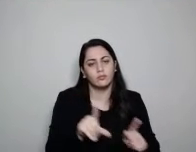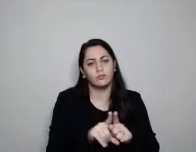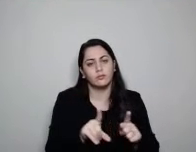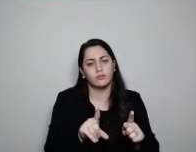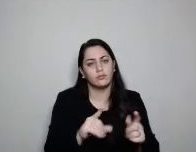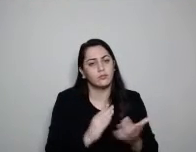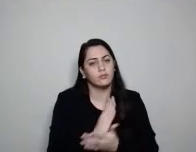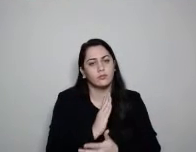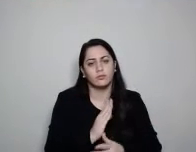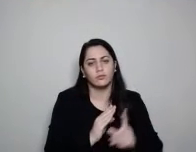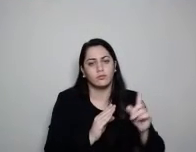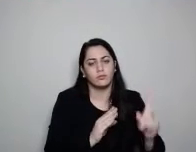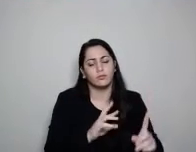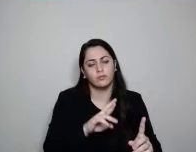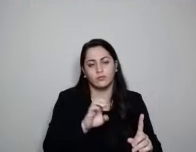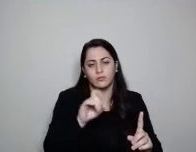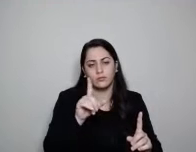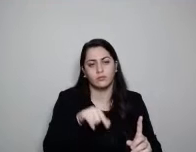parte ré. É como voto.